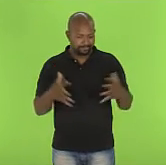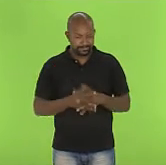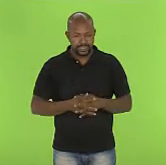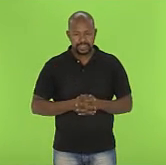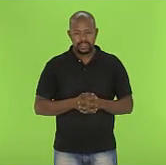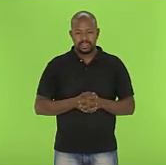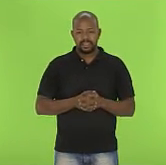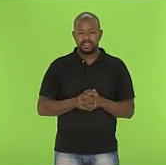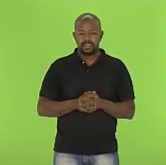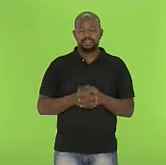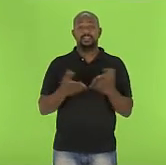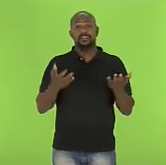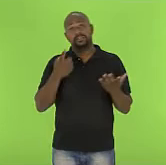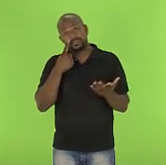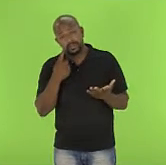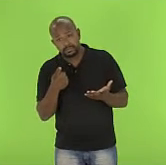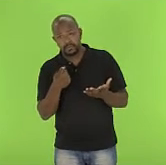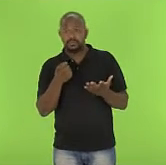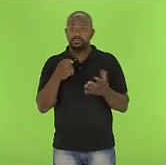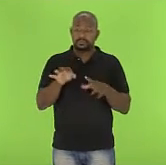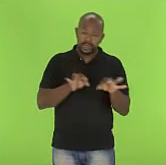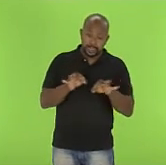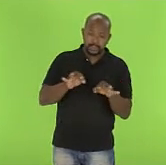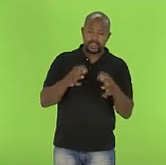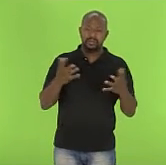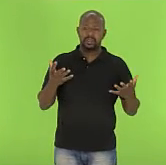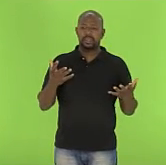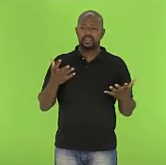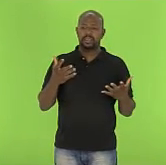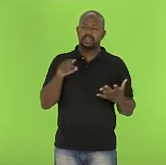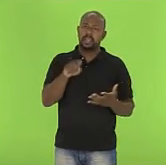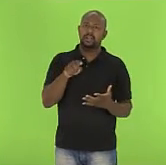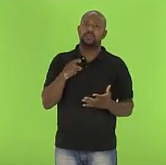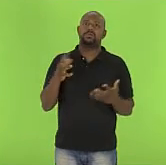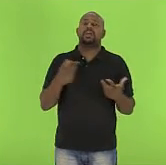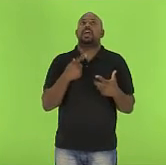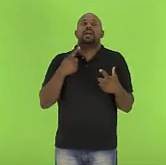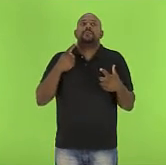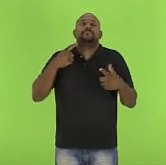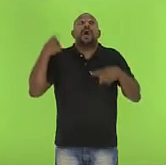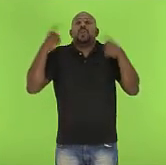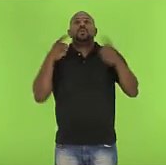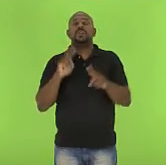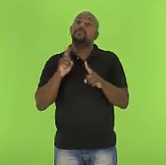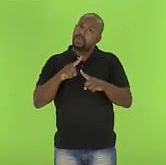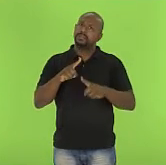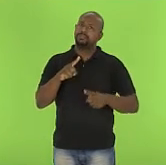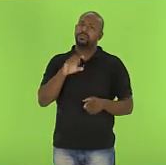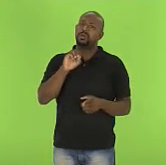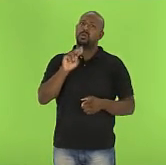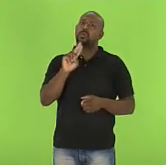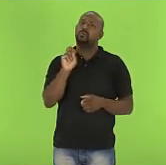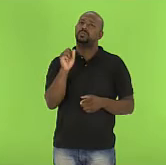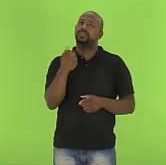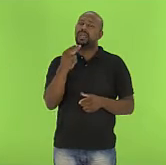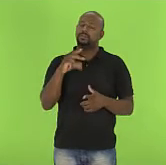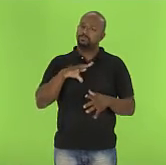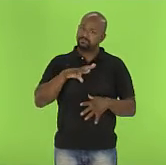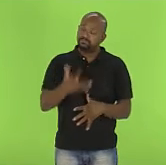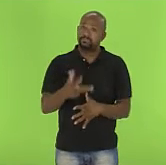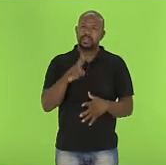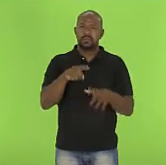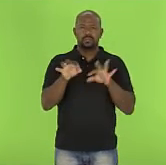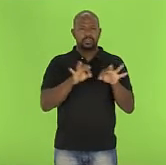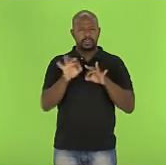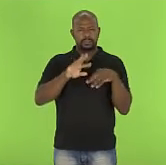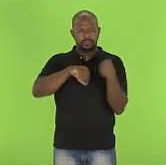ideia. Te viu que, bom, a gente está fazendo um projeto que, não diria megalomaníaco, mas é ousado, né?